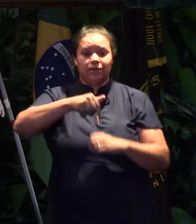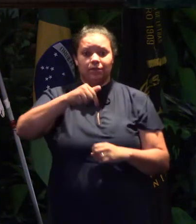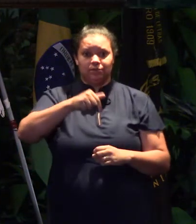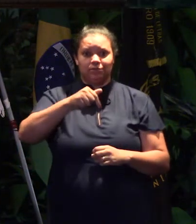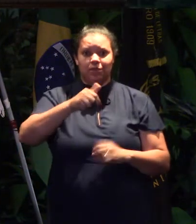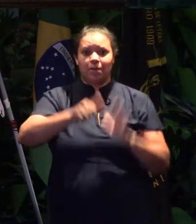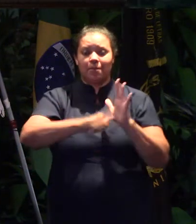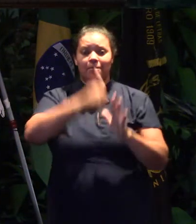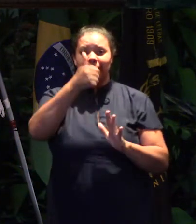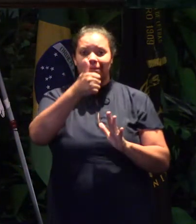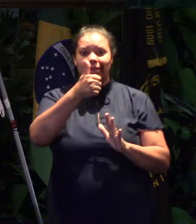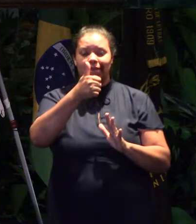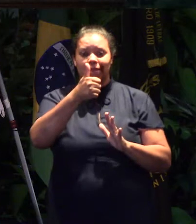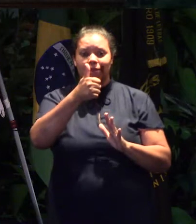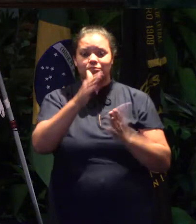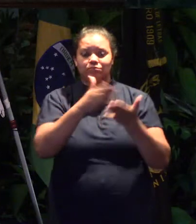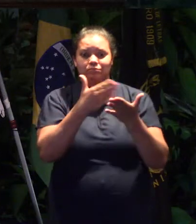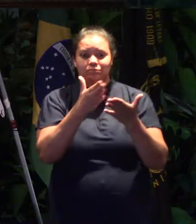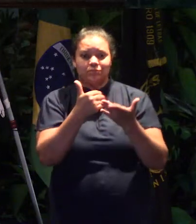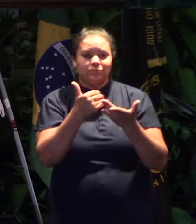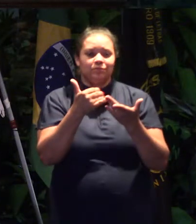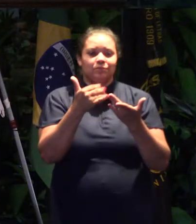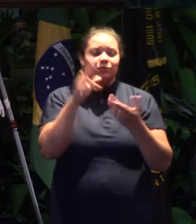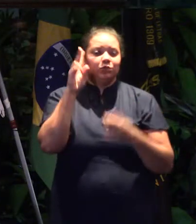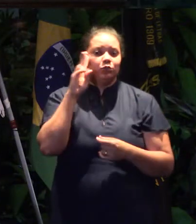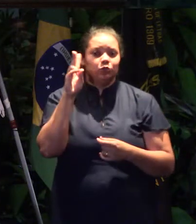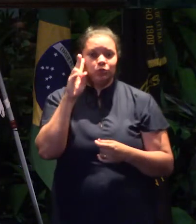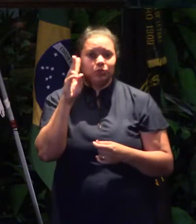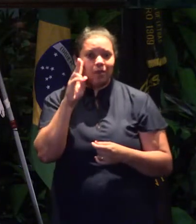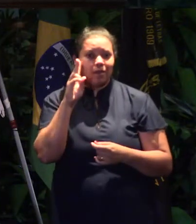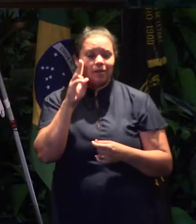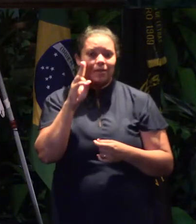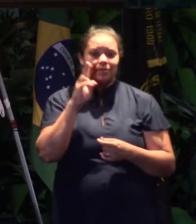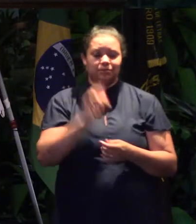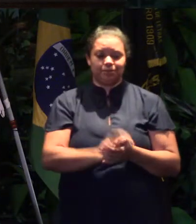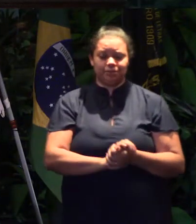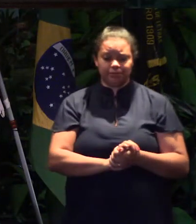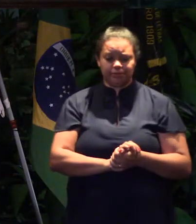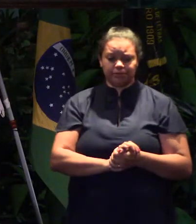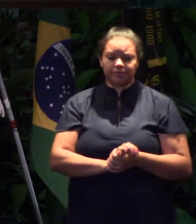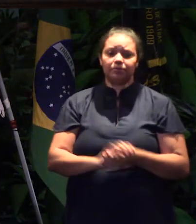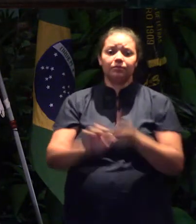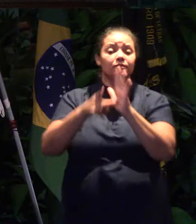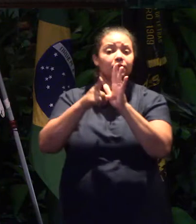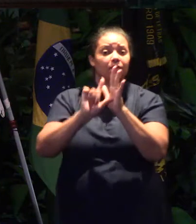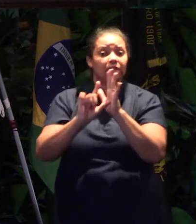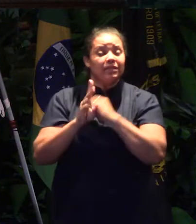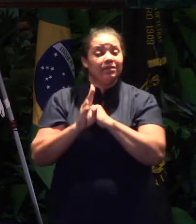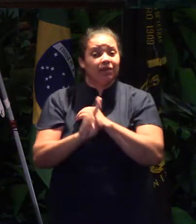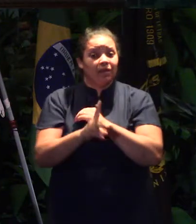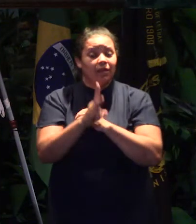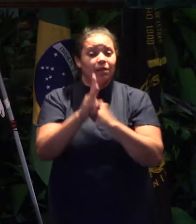ficção, Pequenas Histórias de Luz e Som, pela editora Quixote Mais Dor. Minhas publicações anteriores foram sempre de